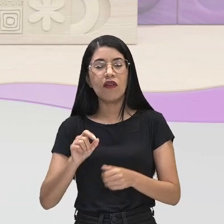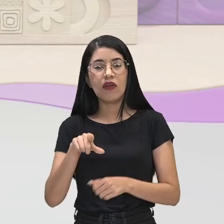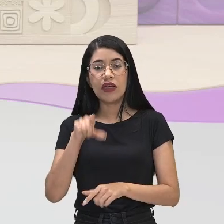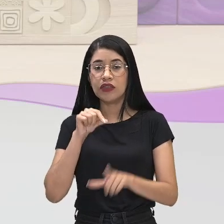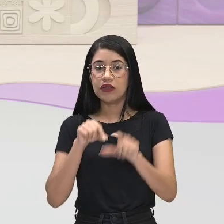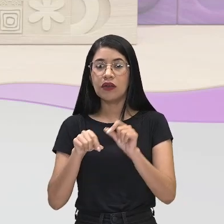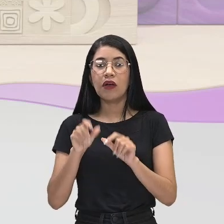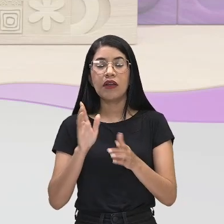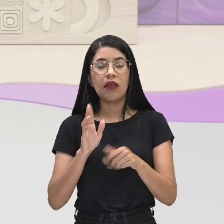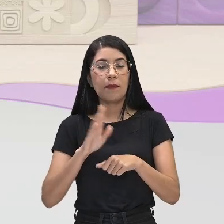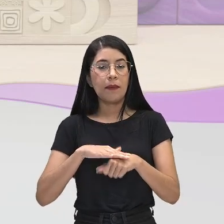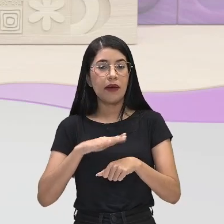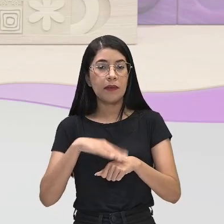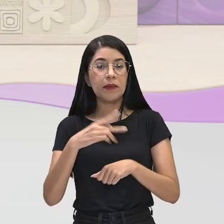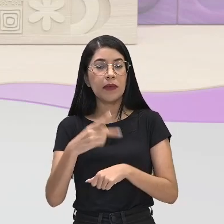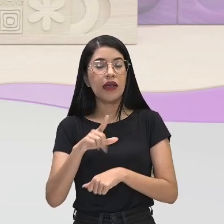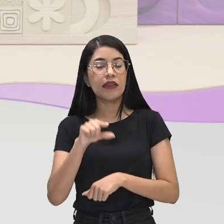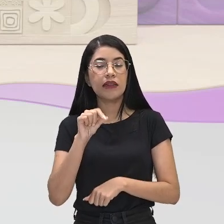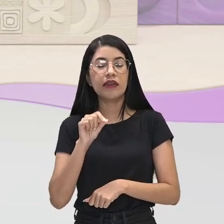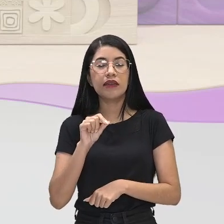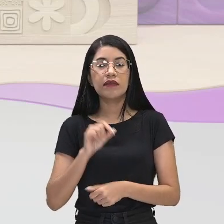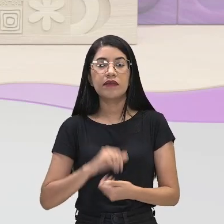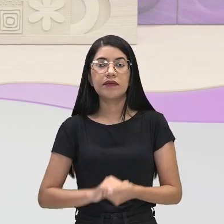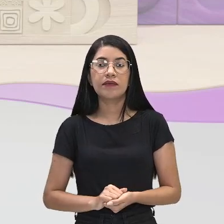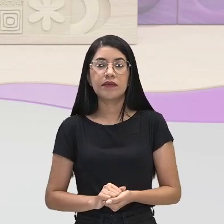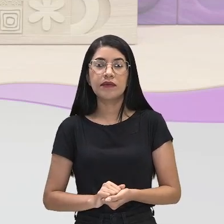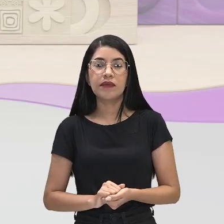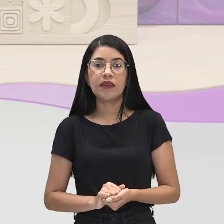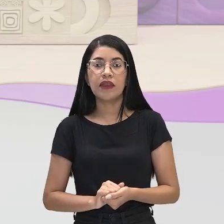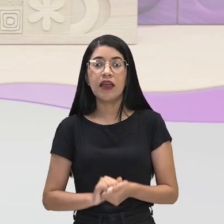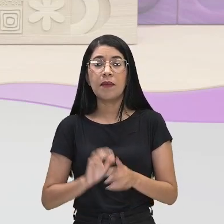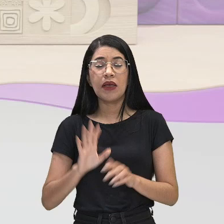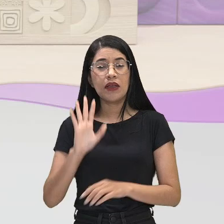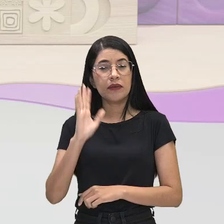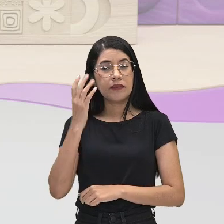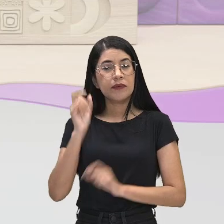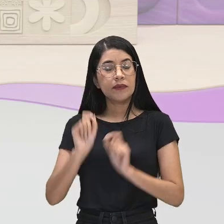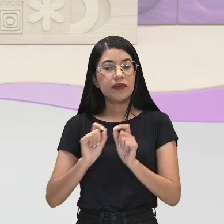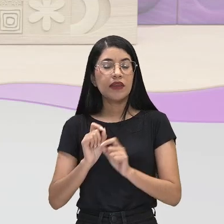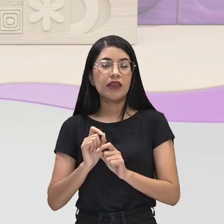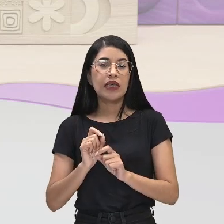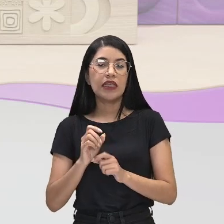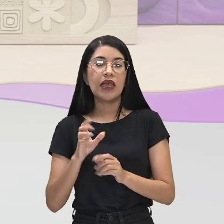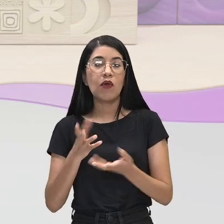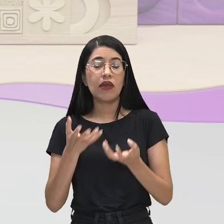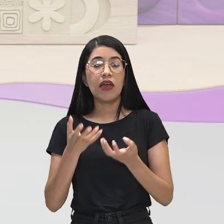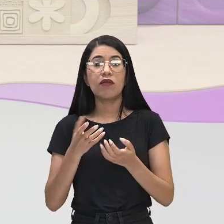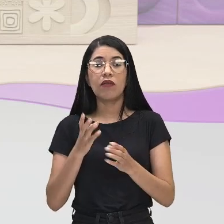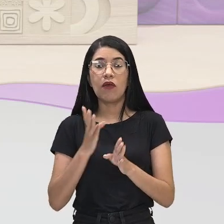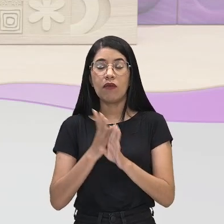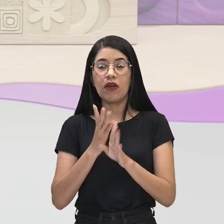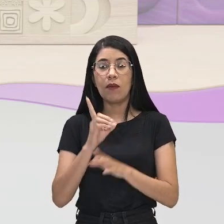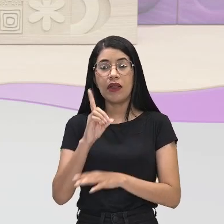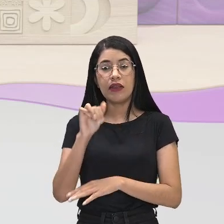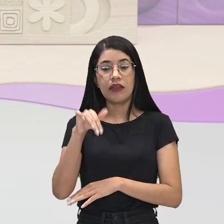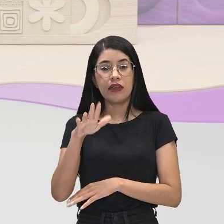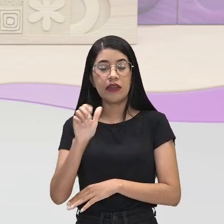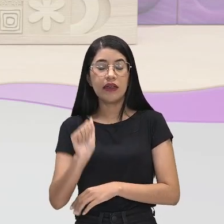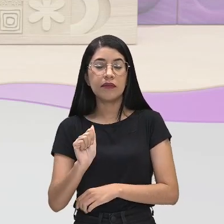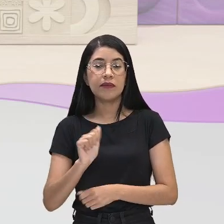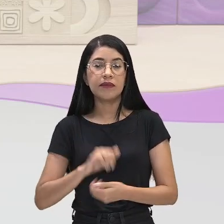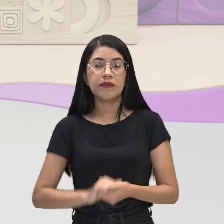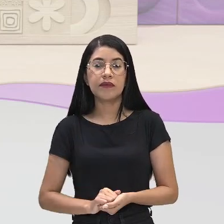a letra. O evento A é o que eu quero que saia uma dama quando eu retirar uma carta. Então, o evento